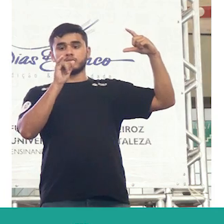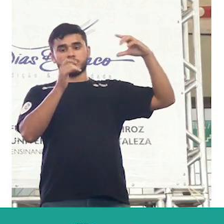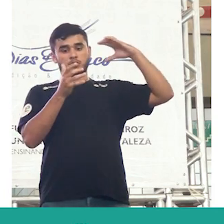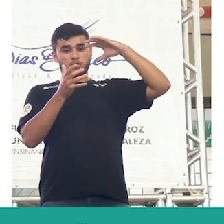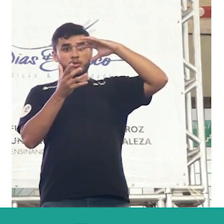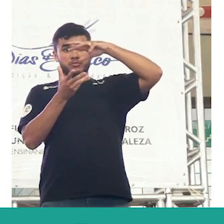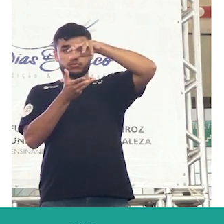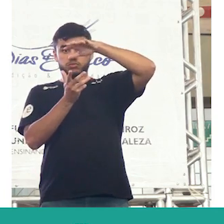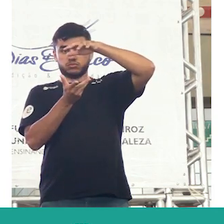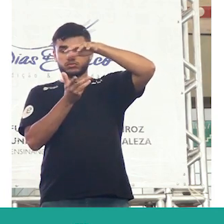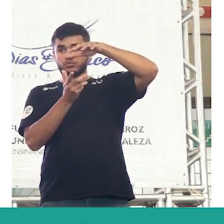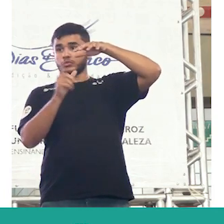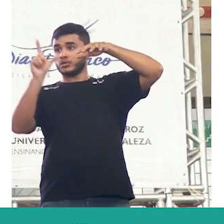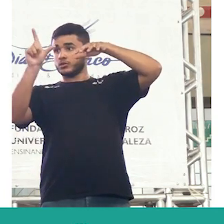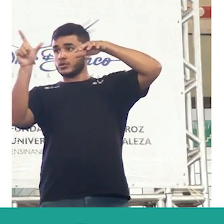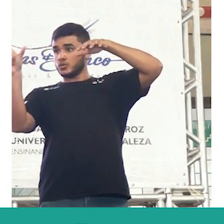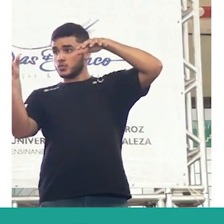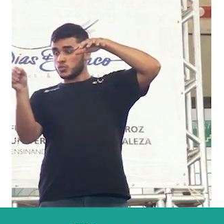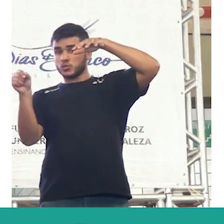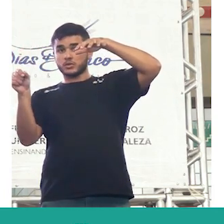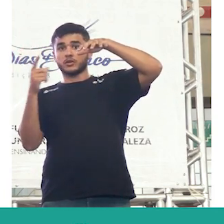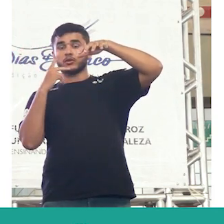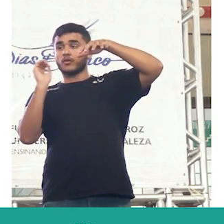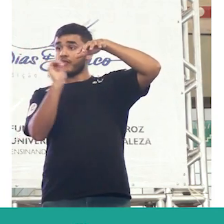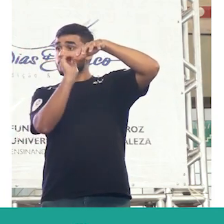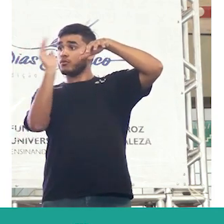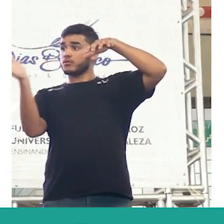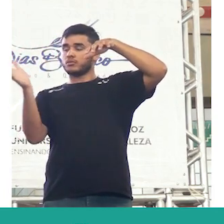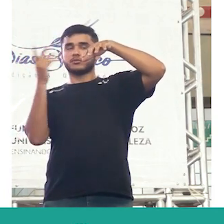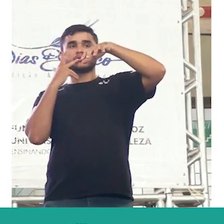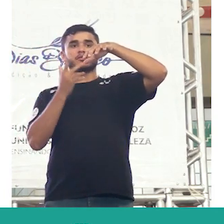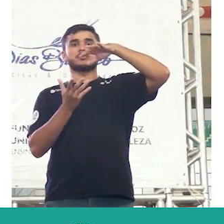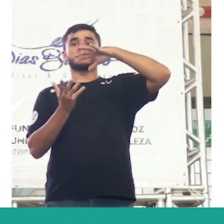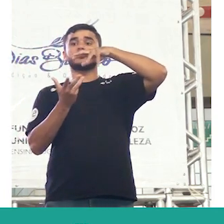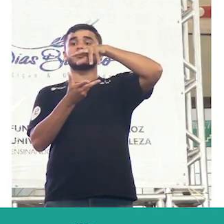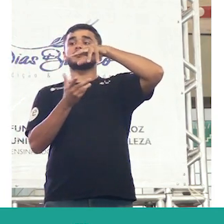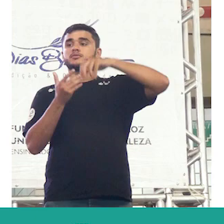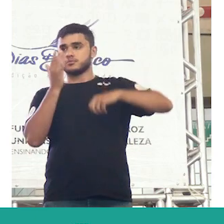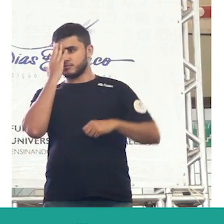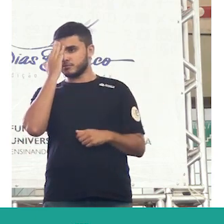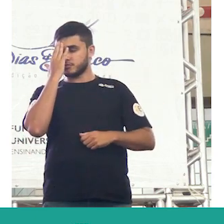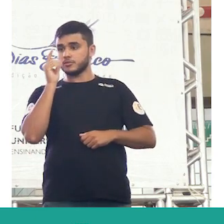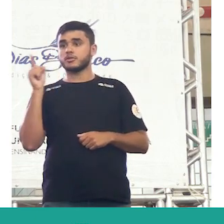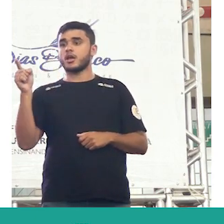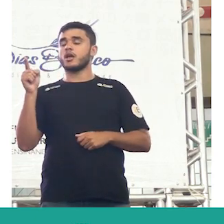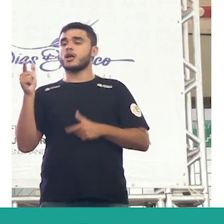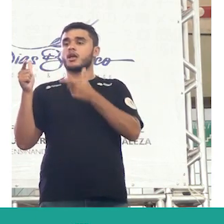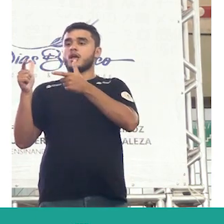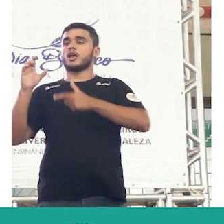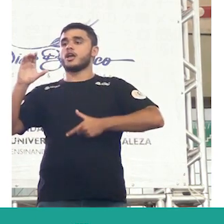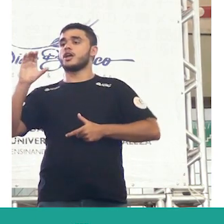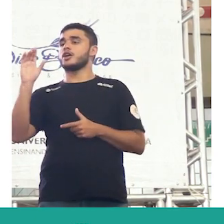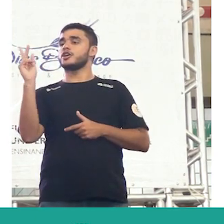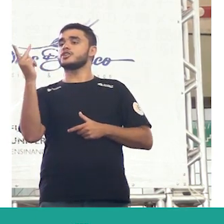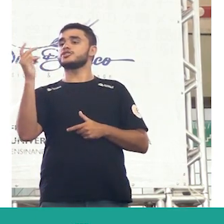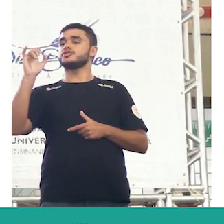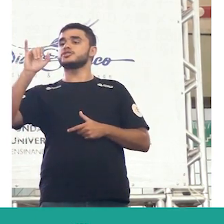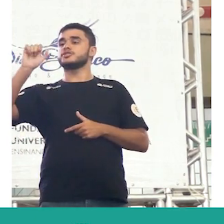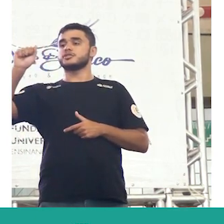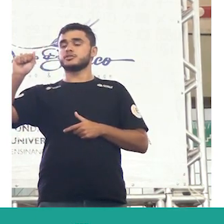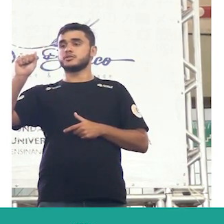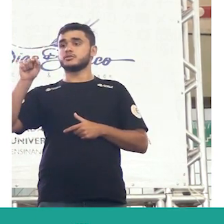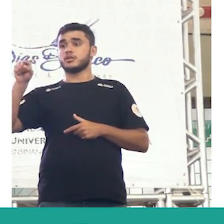lua. Olha a lua, está do outro lado da Terra. Como é o nome dessa lua? Cheia. Essa é a famosa